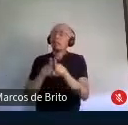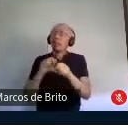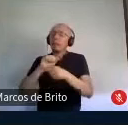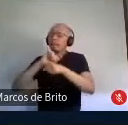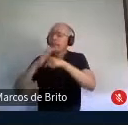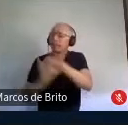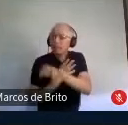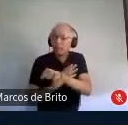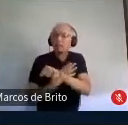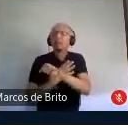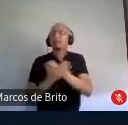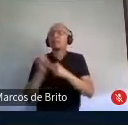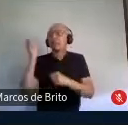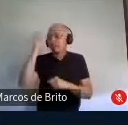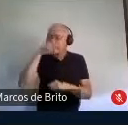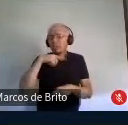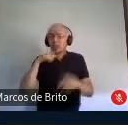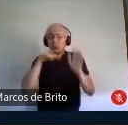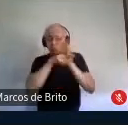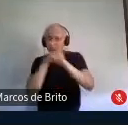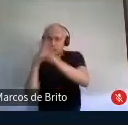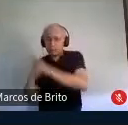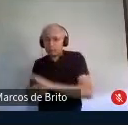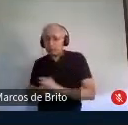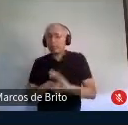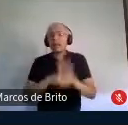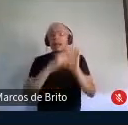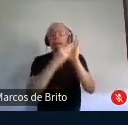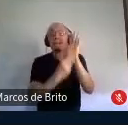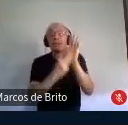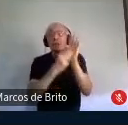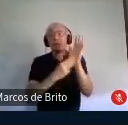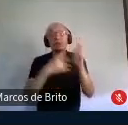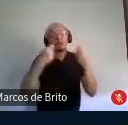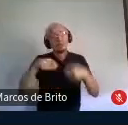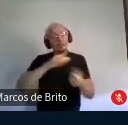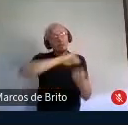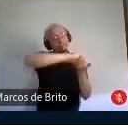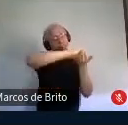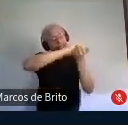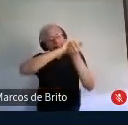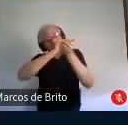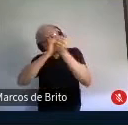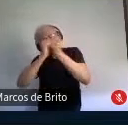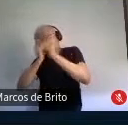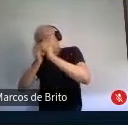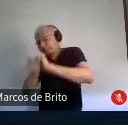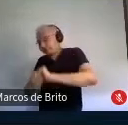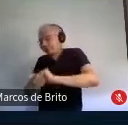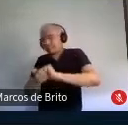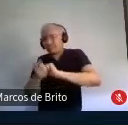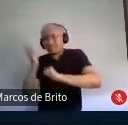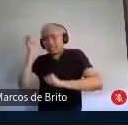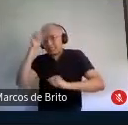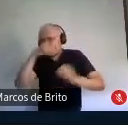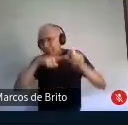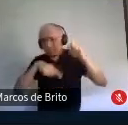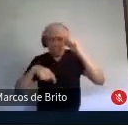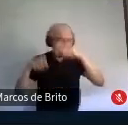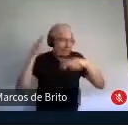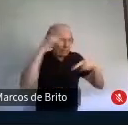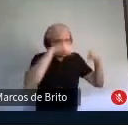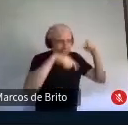para a pesquisa, a metodologia precisou ser adequada. Então, as dificuldades aconteceram, mas